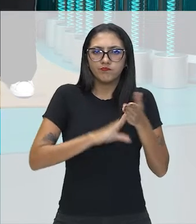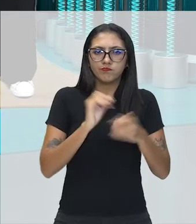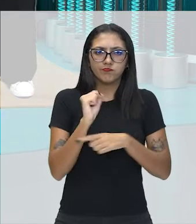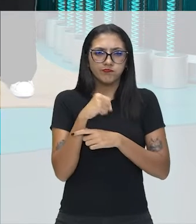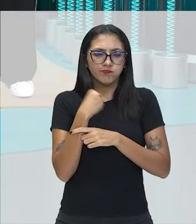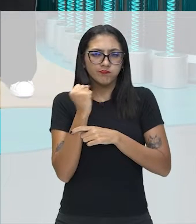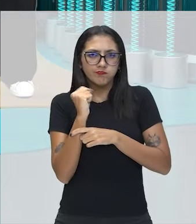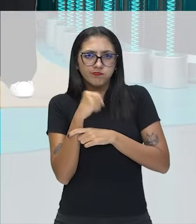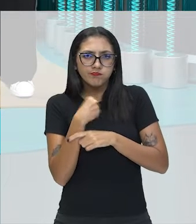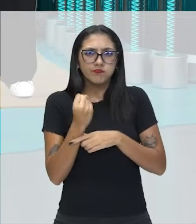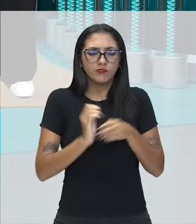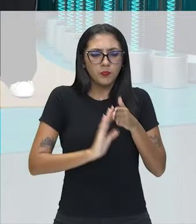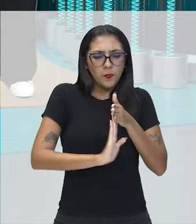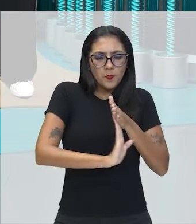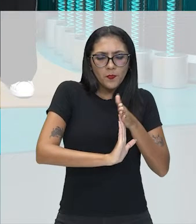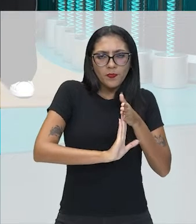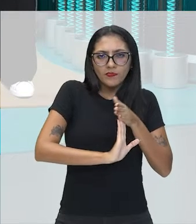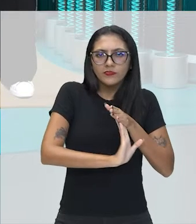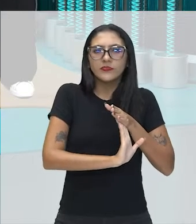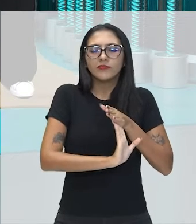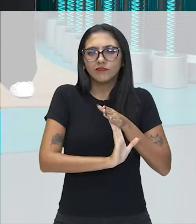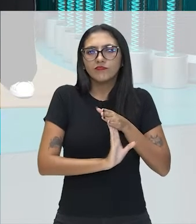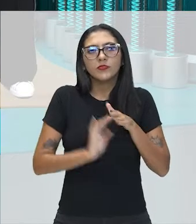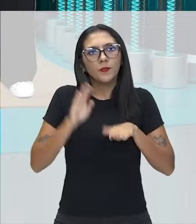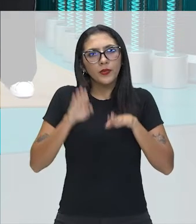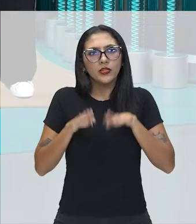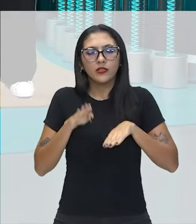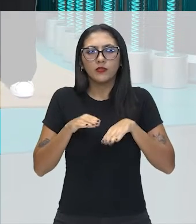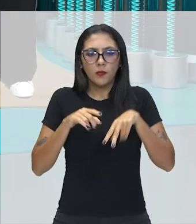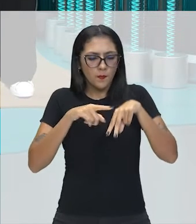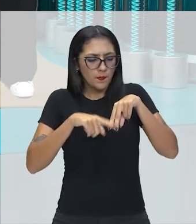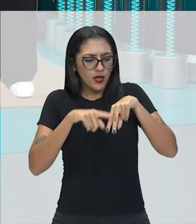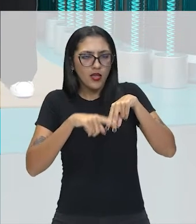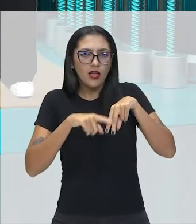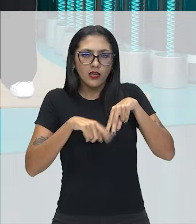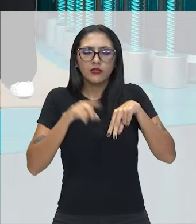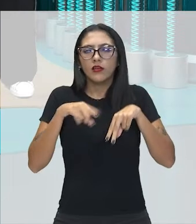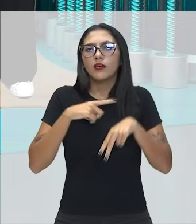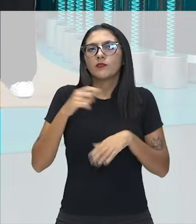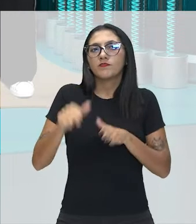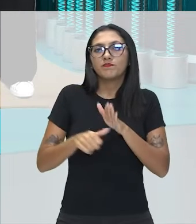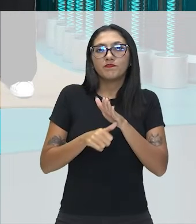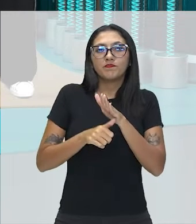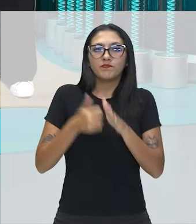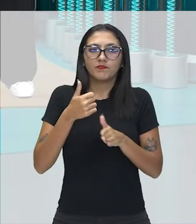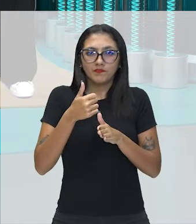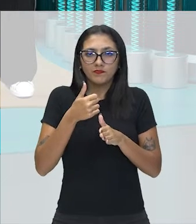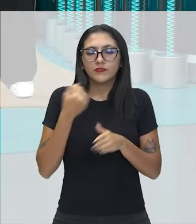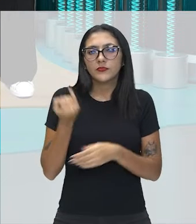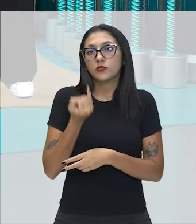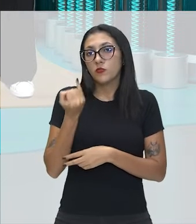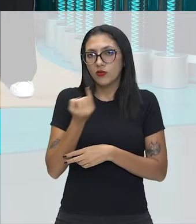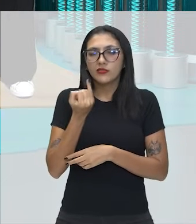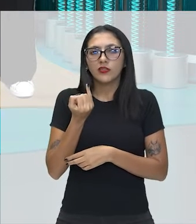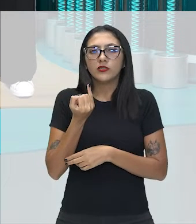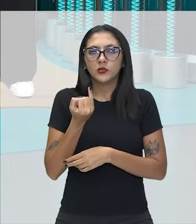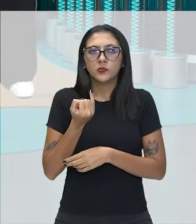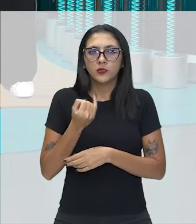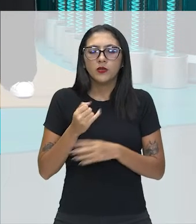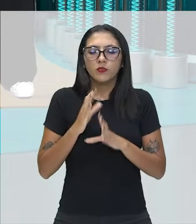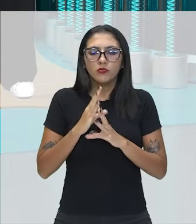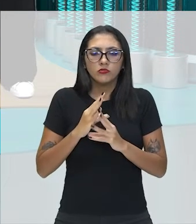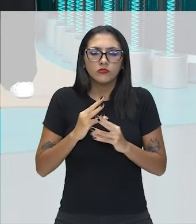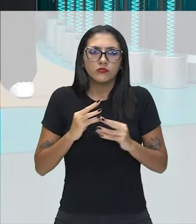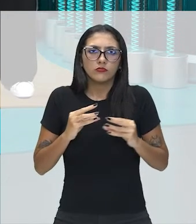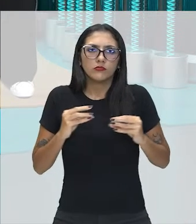alongamento, alongar aquele membro que está sendo afetado pela cãibra é a primeira atitude a se fazer para aliviar essa